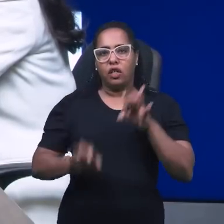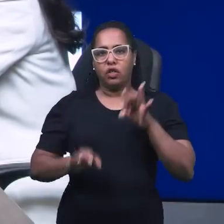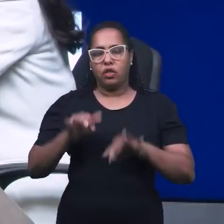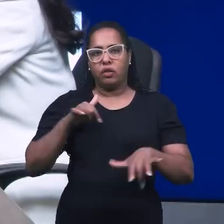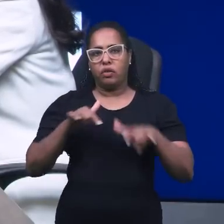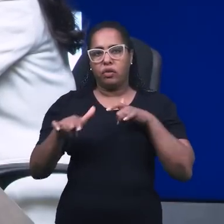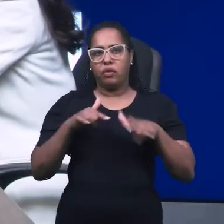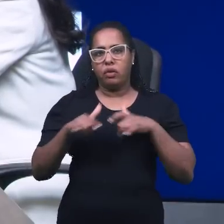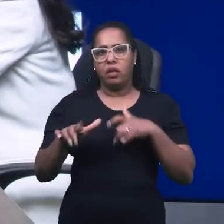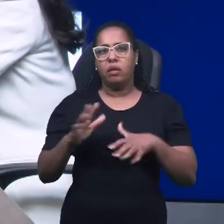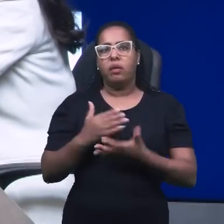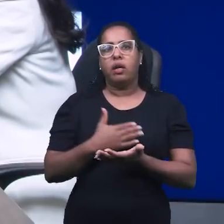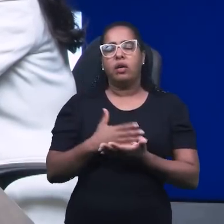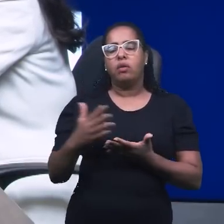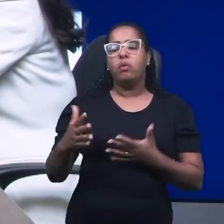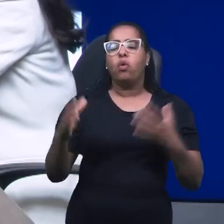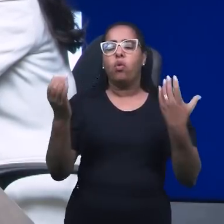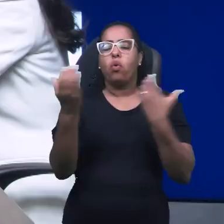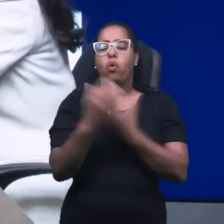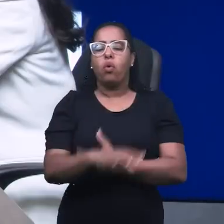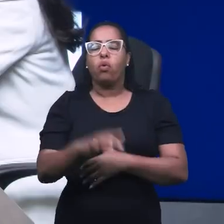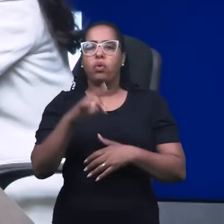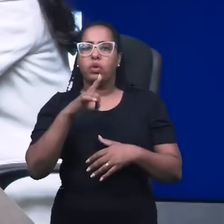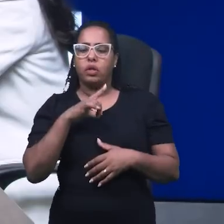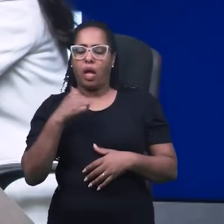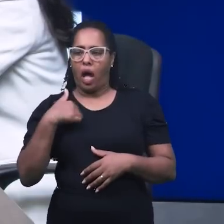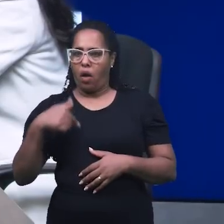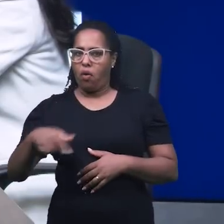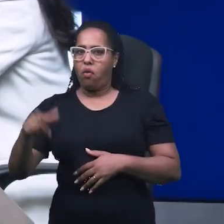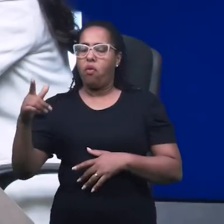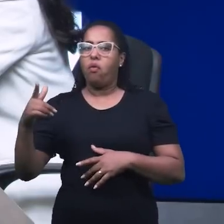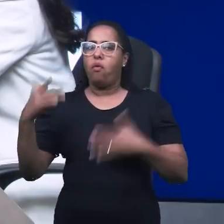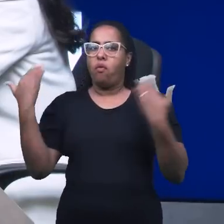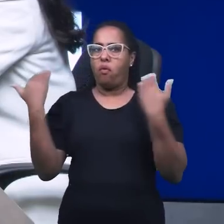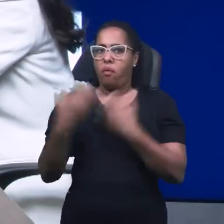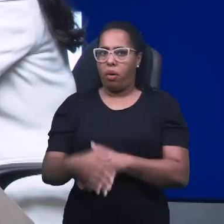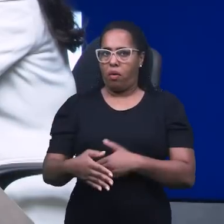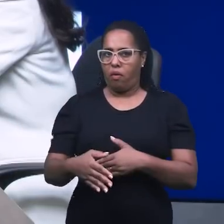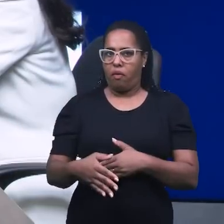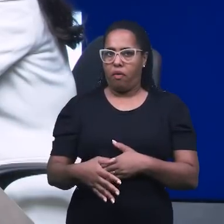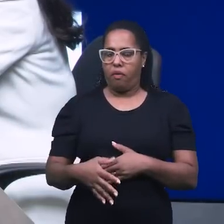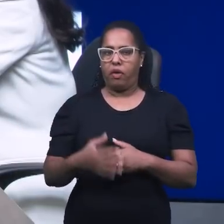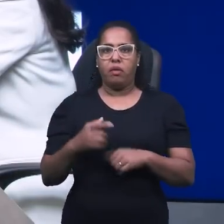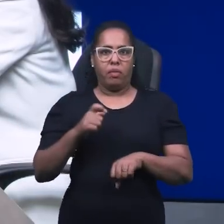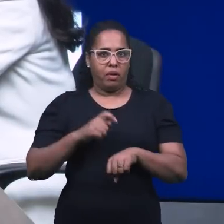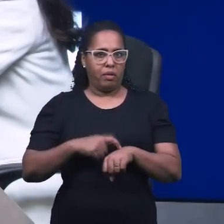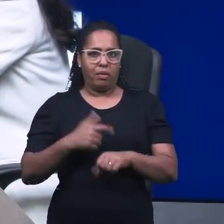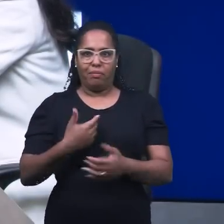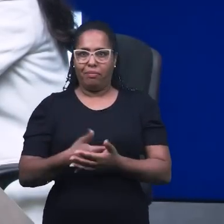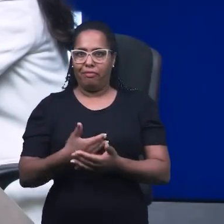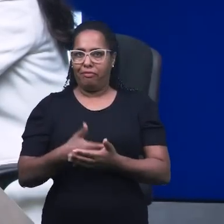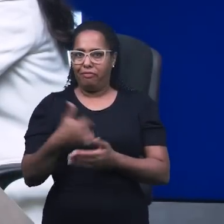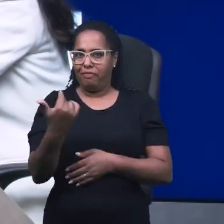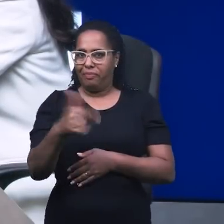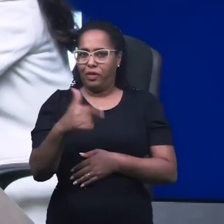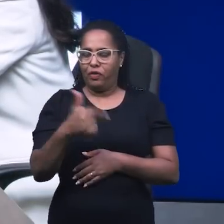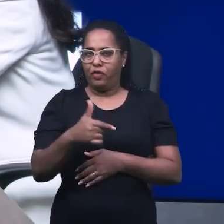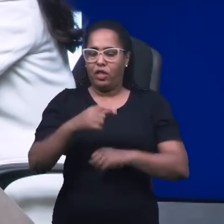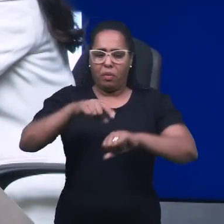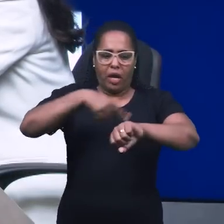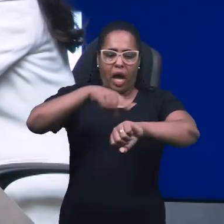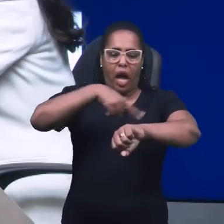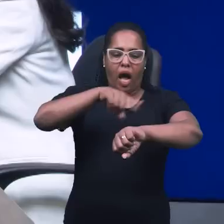E eu falei, no concurso que tiver, eu vou fazer a prova. Mas eu não tinha tempo para estudar, porque a minha carga horária